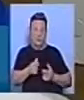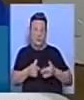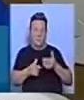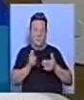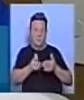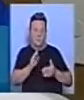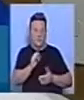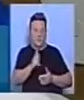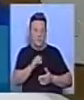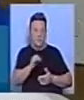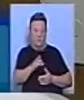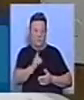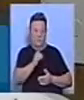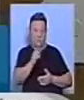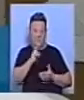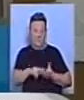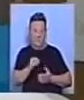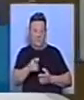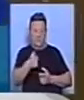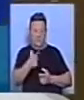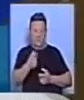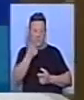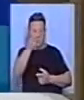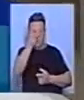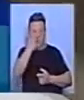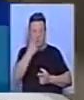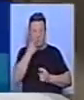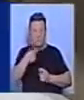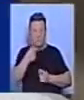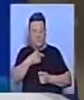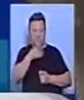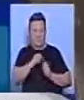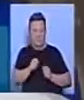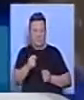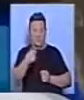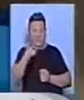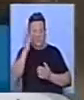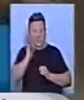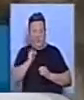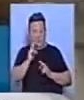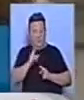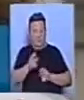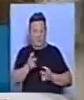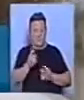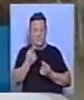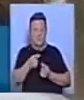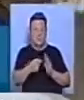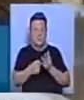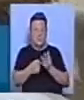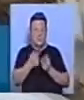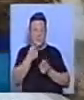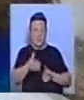começa não se acontecer isso exatamente que temos aqui uma história muito especial pra contar e achamos nós temos três